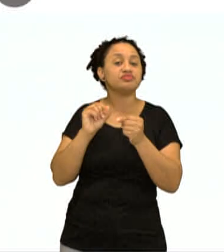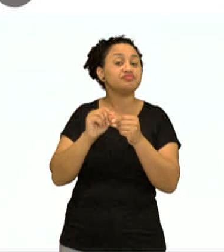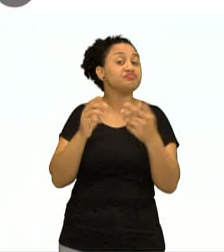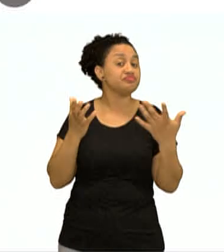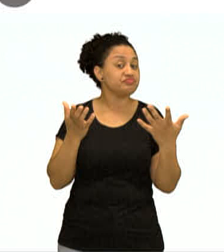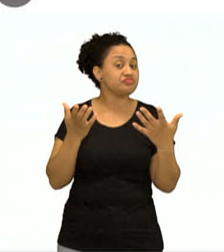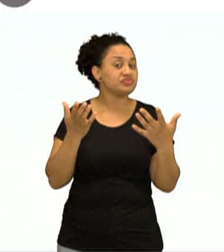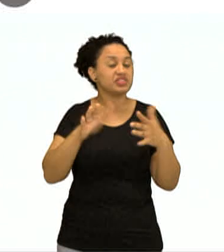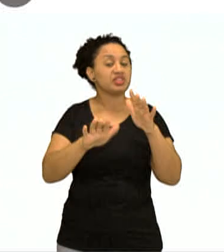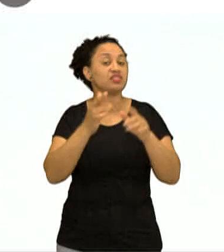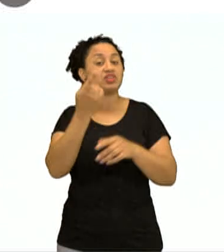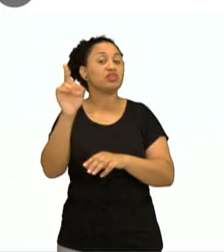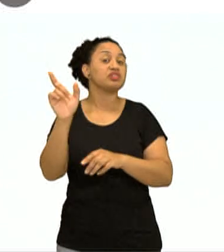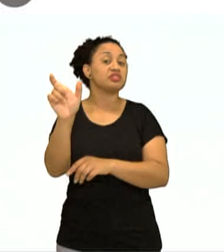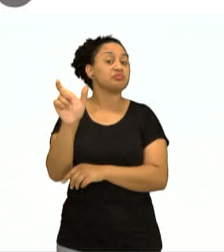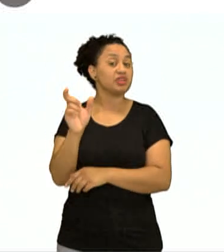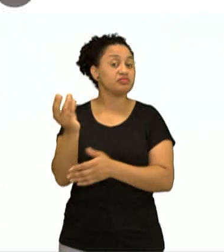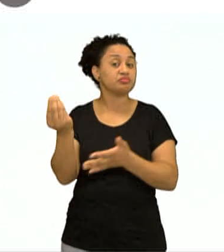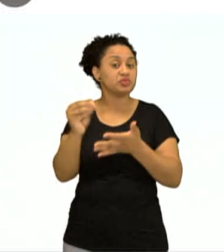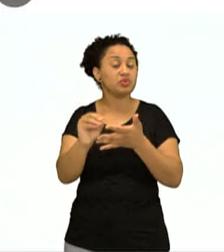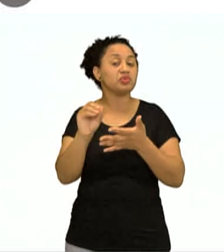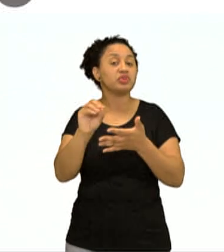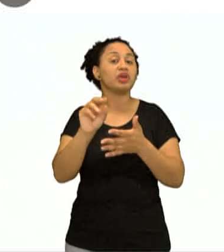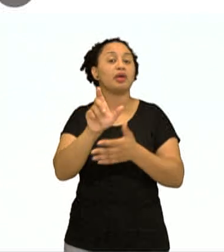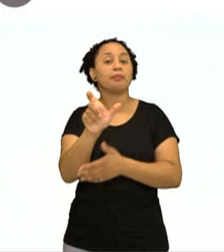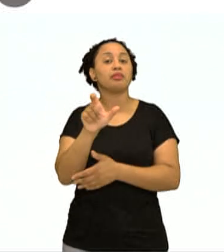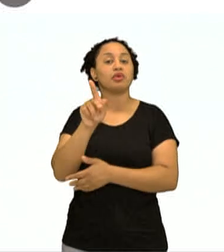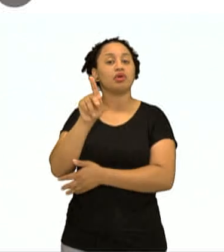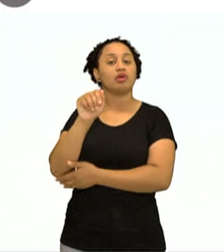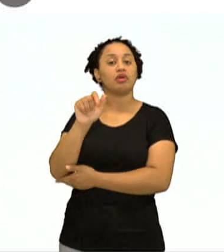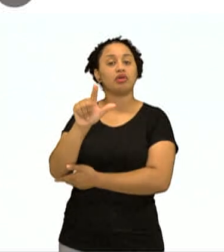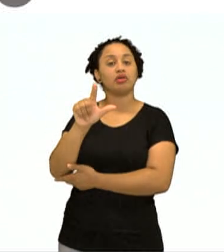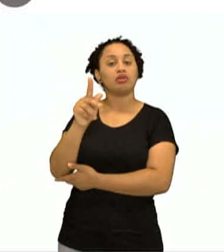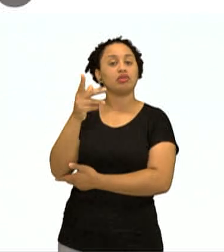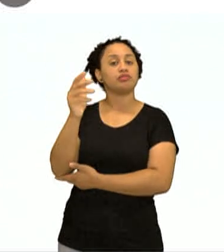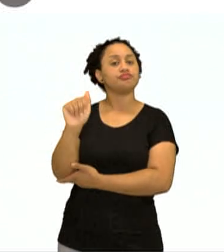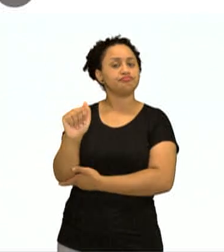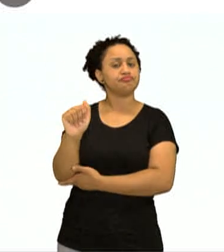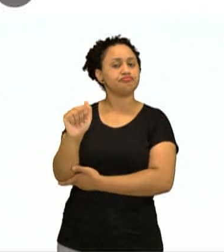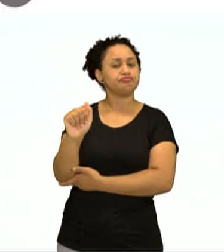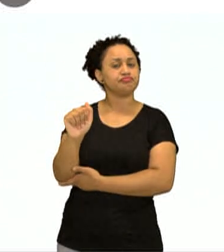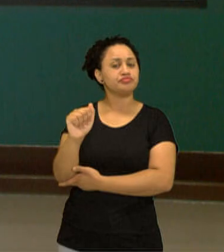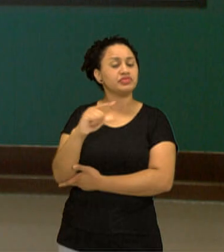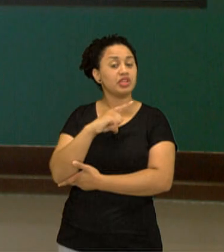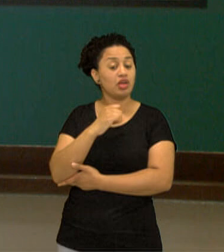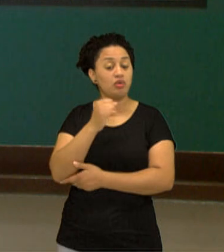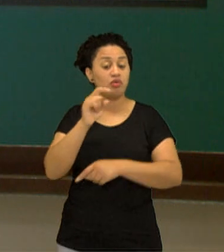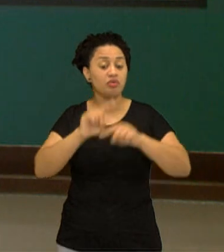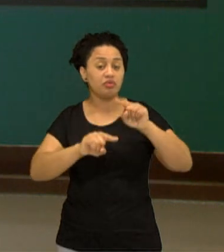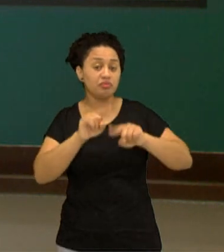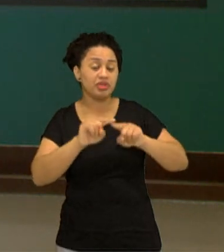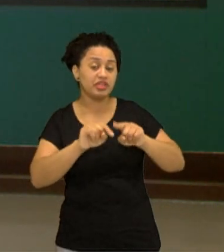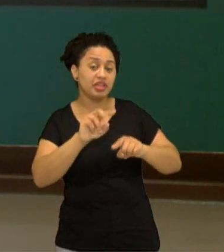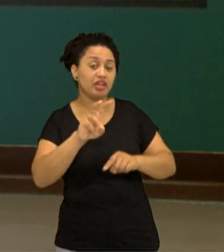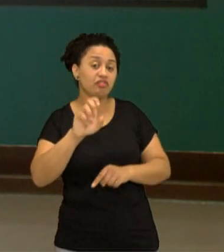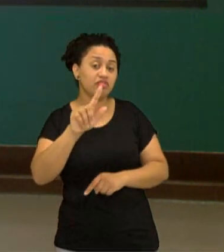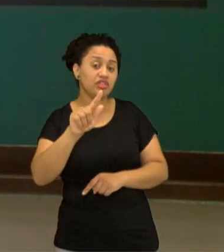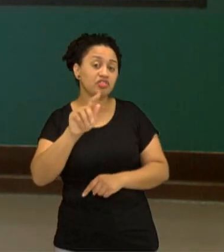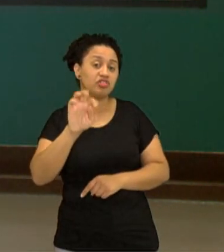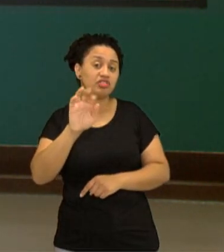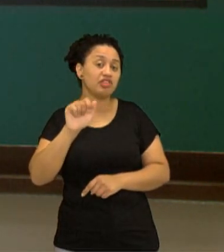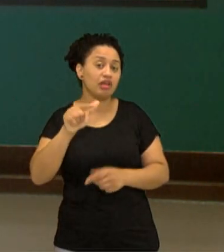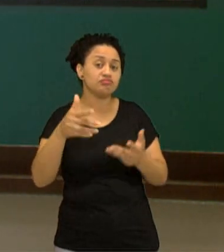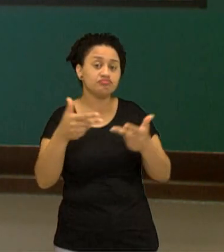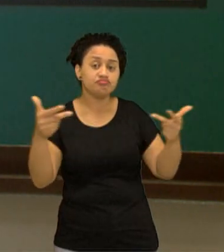Talvez uma outra palavra que você tenha colocado. Palha. Algum material vegetal? Para que será que servem